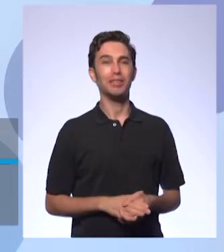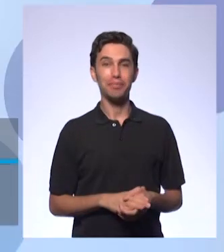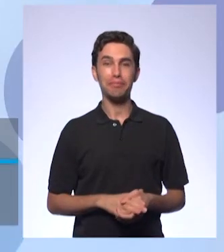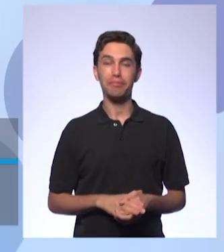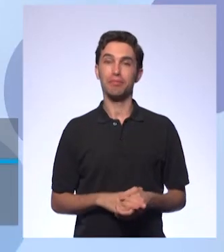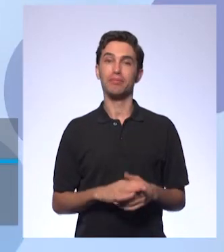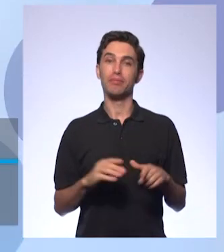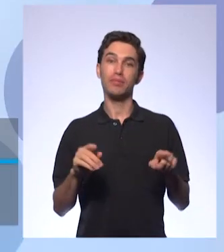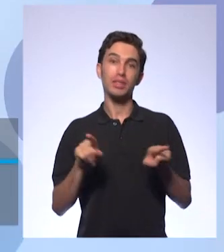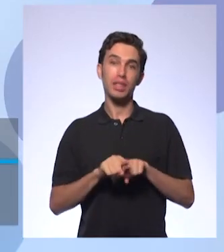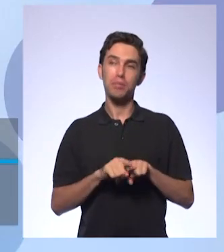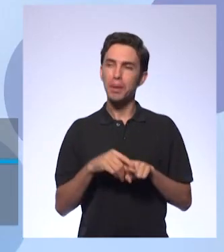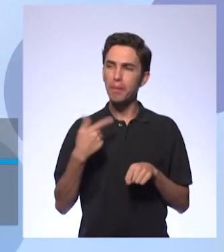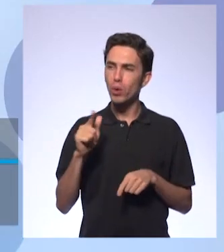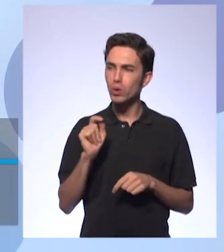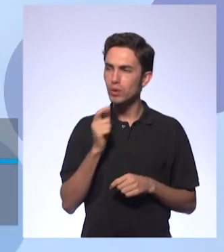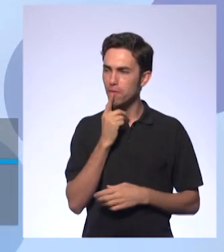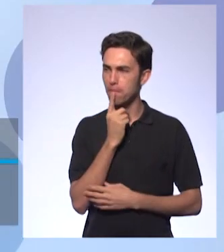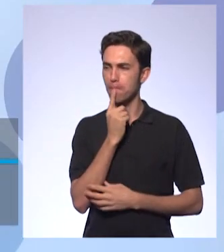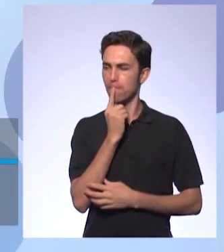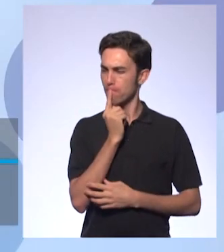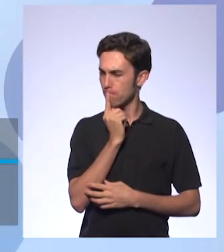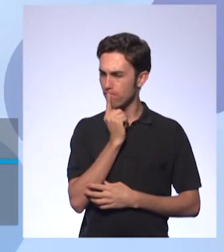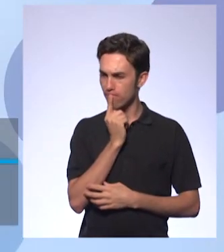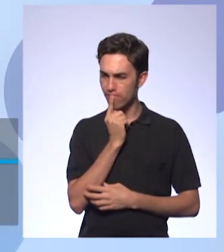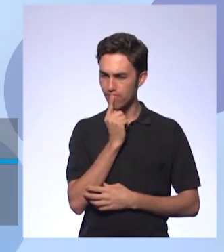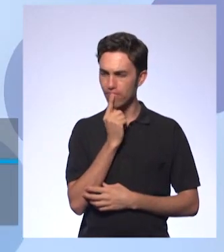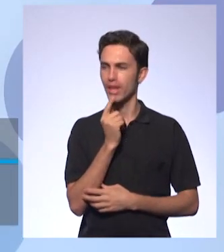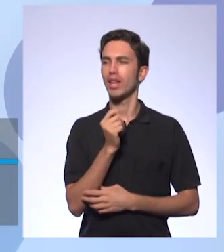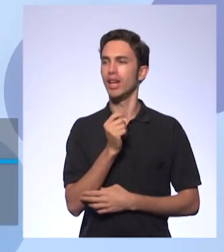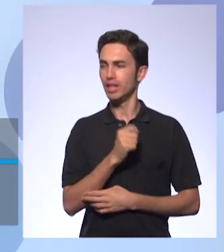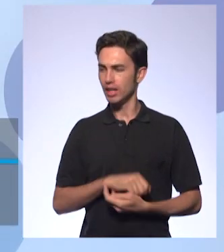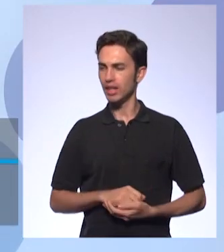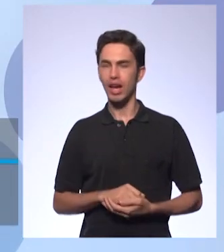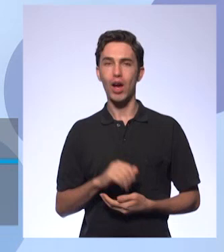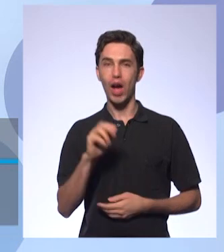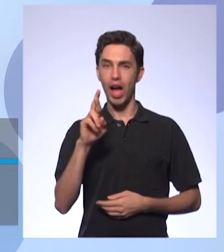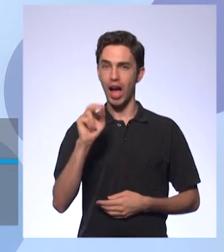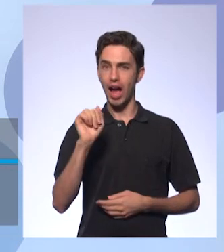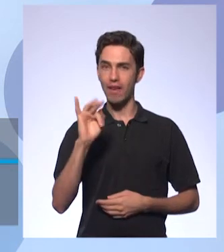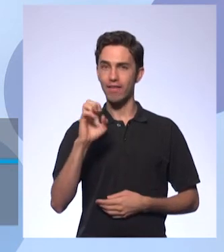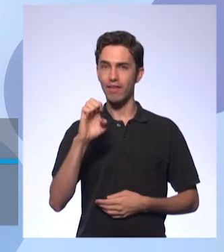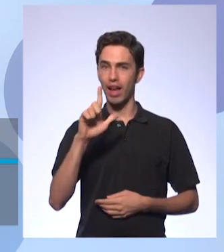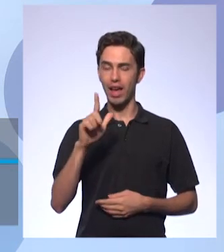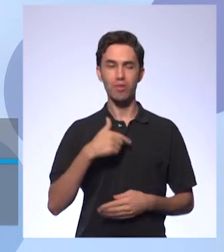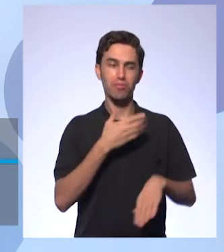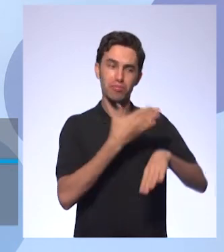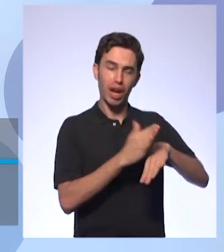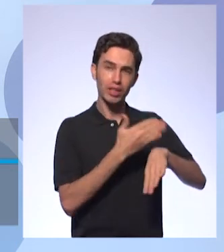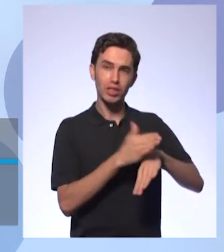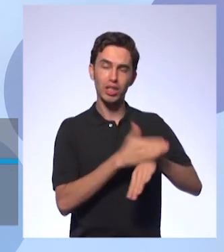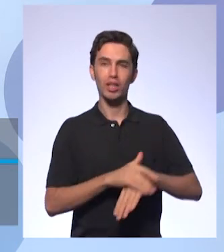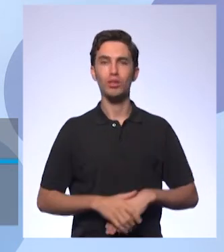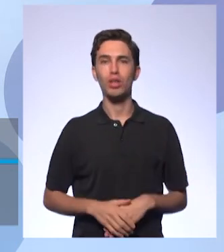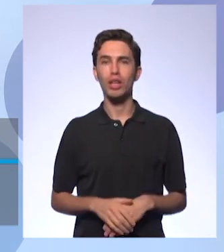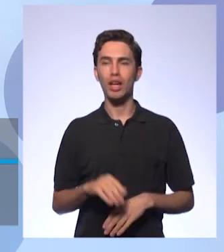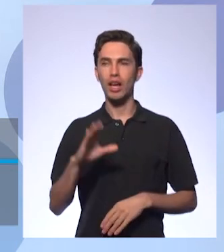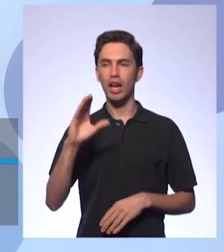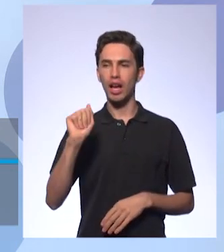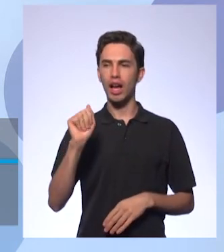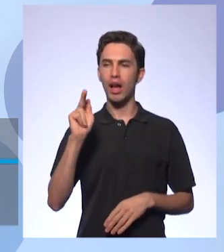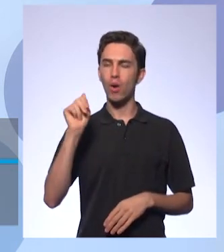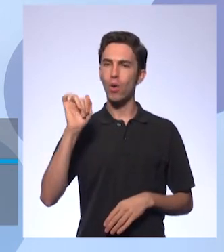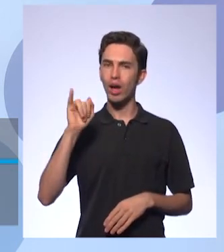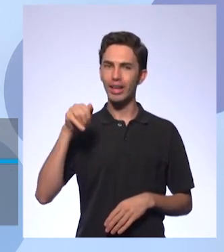Deixa eu ver mais aqui, olha só. Deixa eu ver. O Rafael diz, praticando, e a